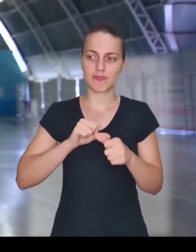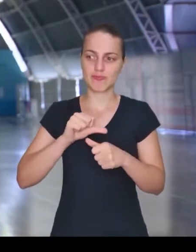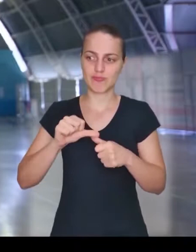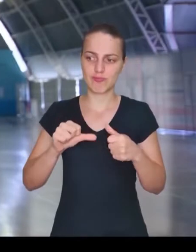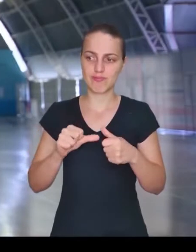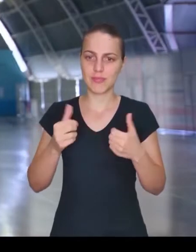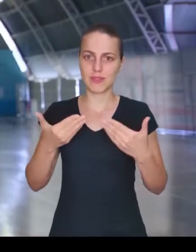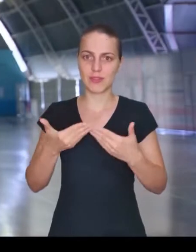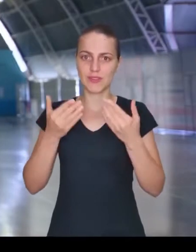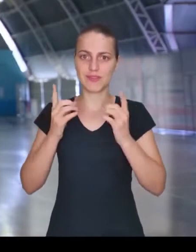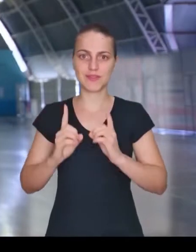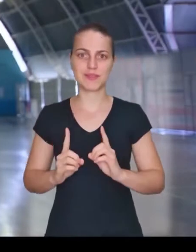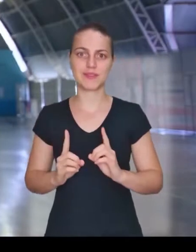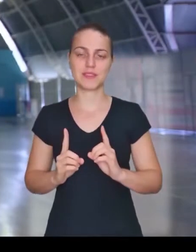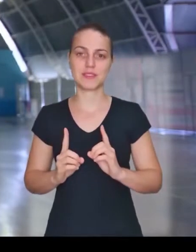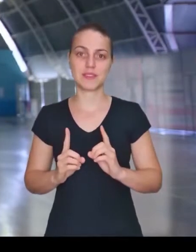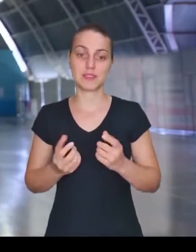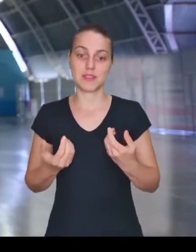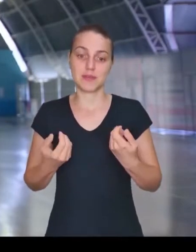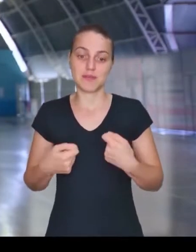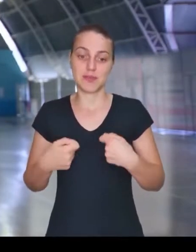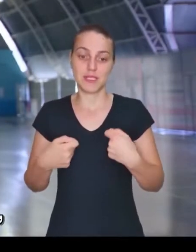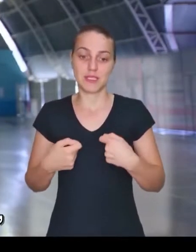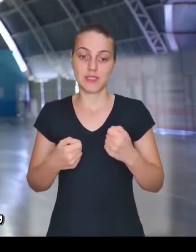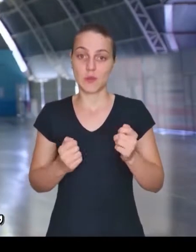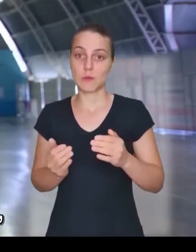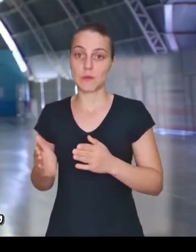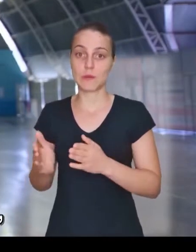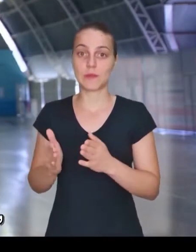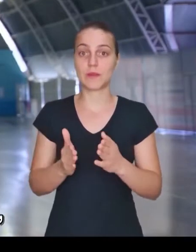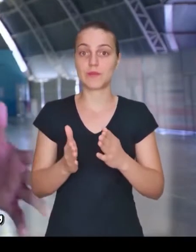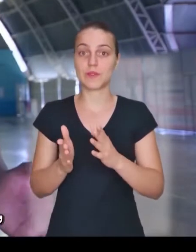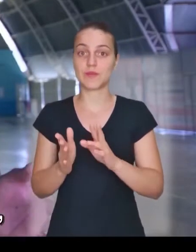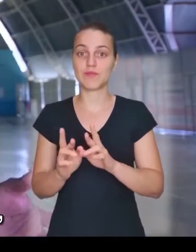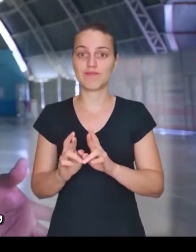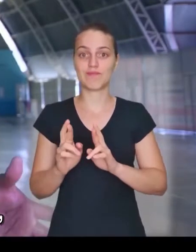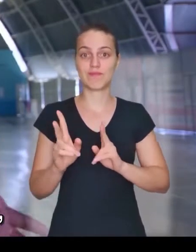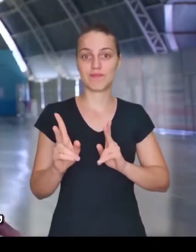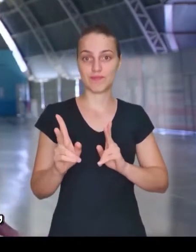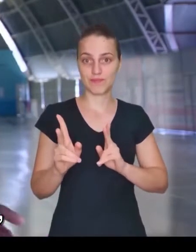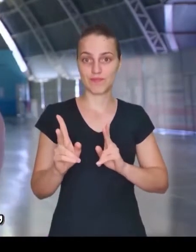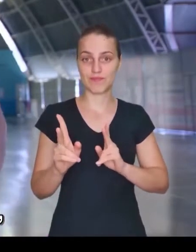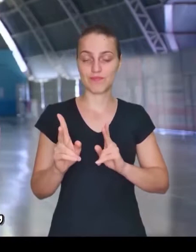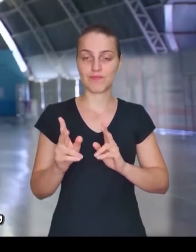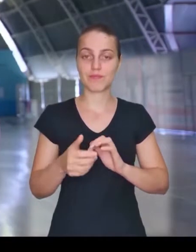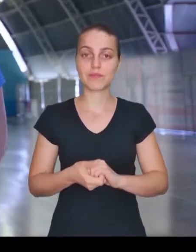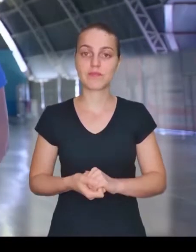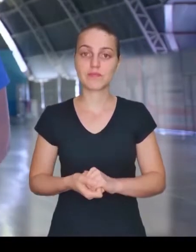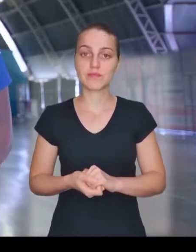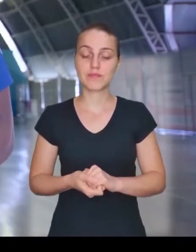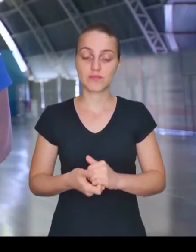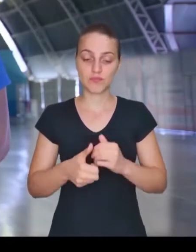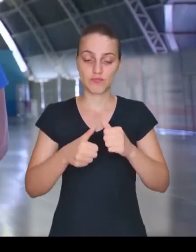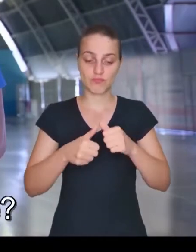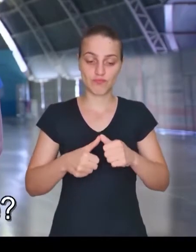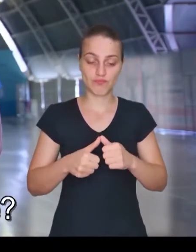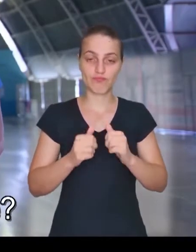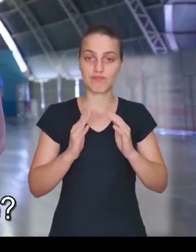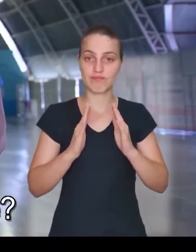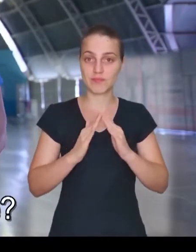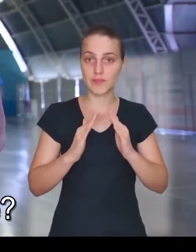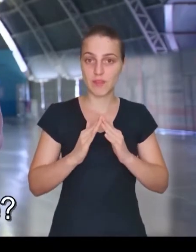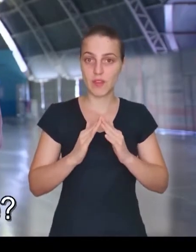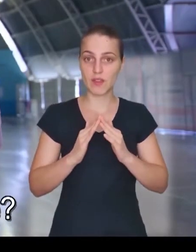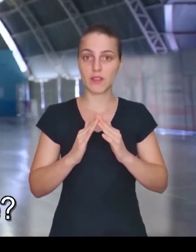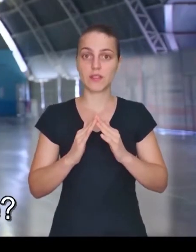Eu falei, bom, agora vou ter que seguir outro caminho. Num período que eu fiquei parado em casa, se reabilitando,